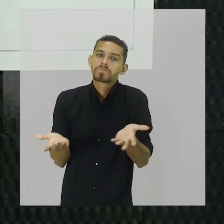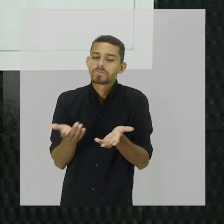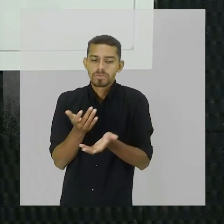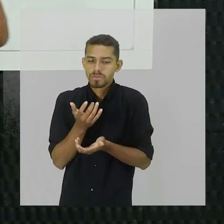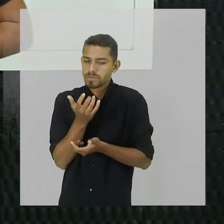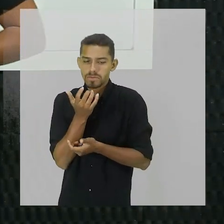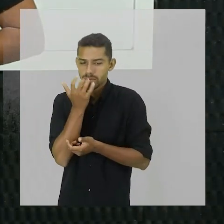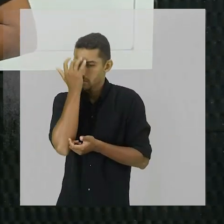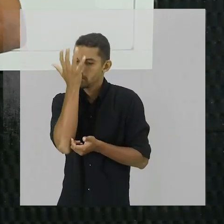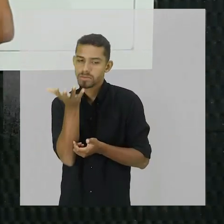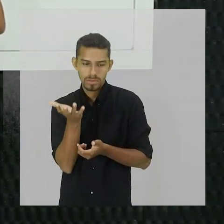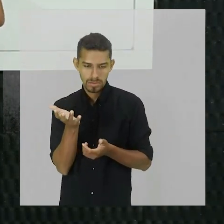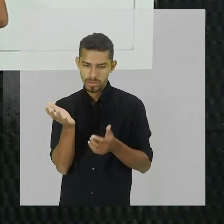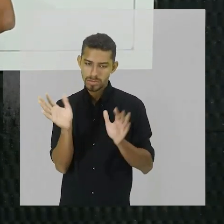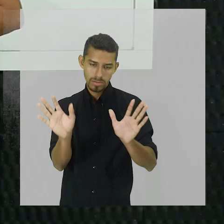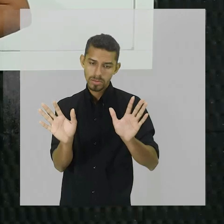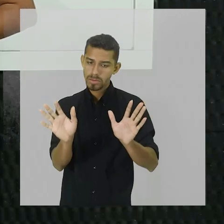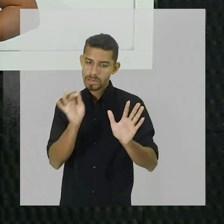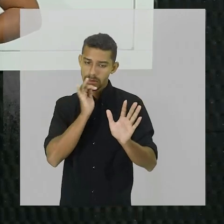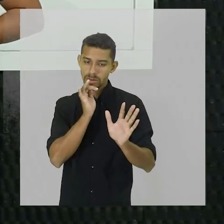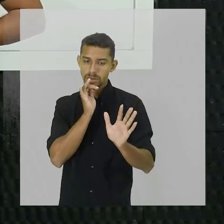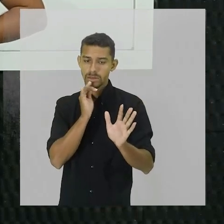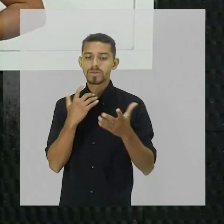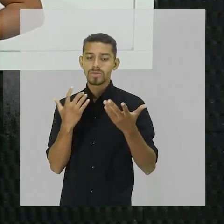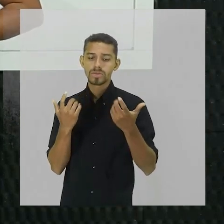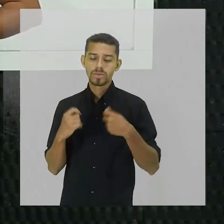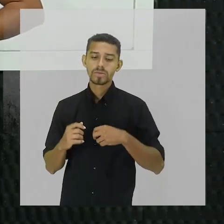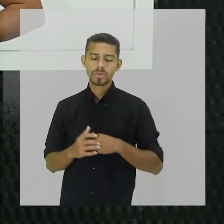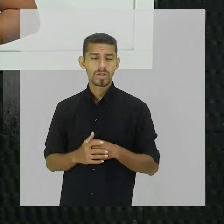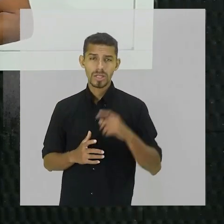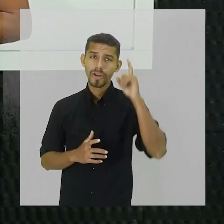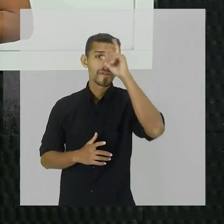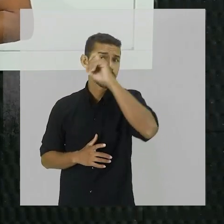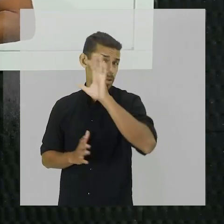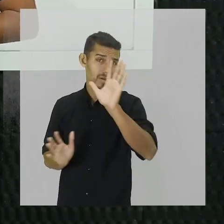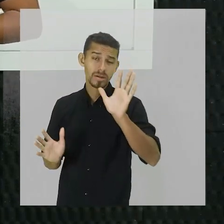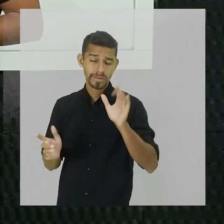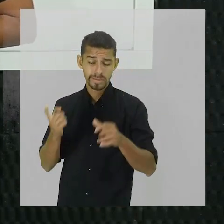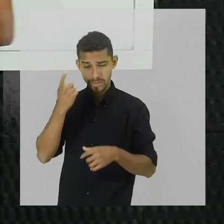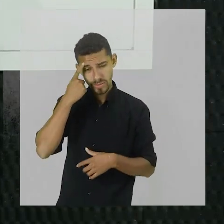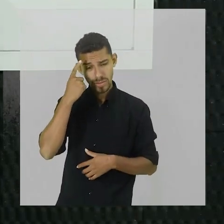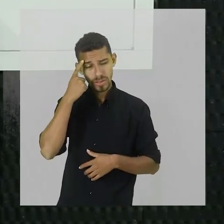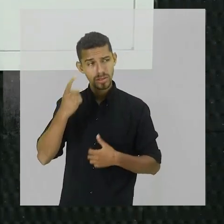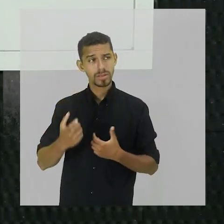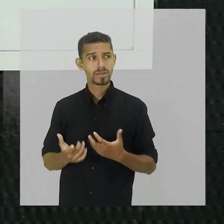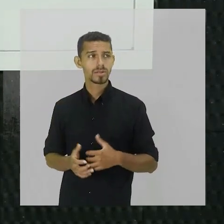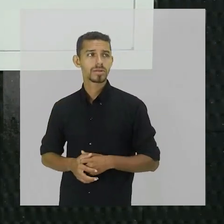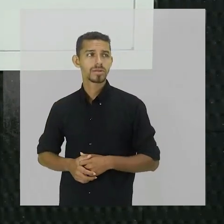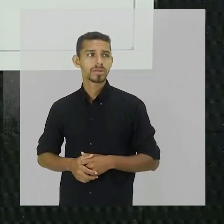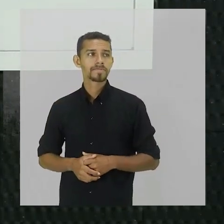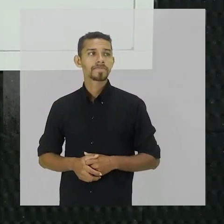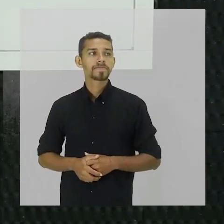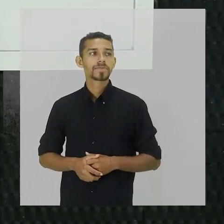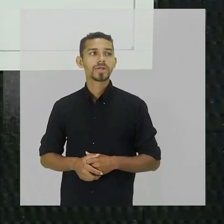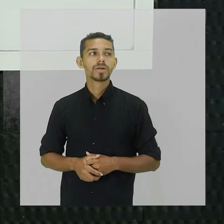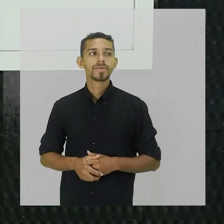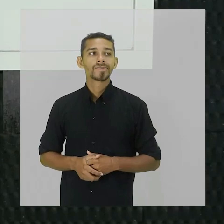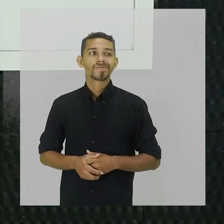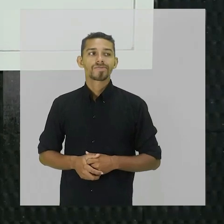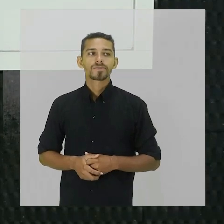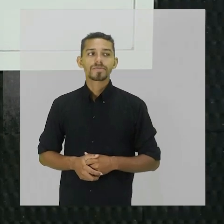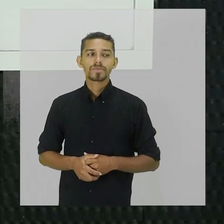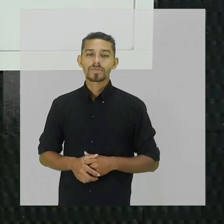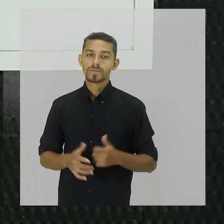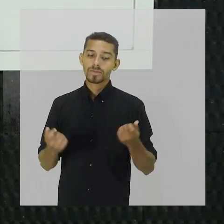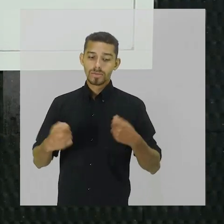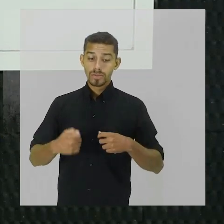graça, mas não é muito fácil. Aliás, não é muito difícil você pensar nisso, né? Então, você pode aqui, ó, aplicar o